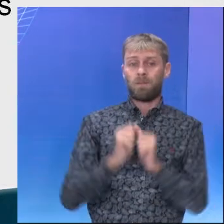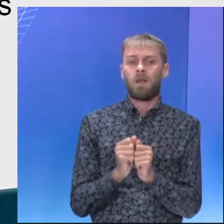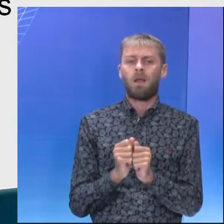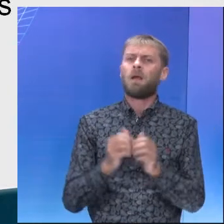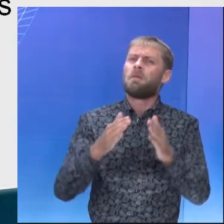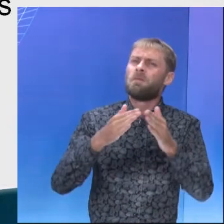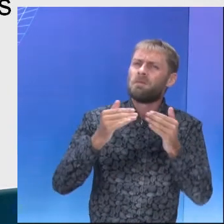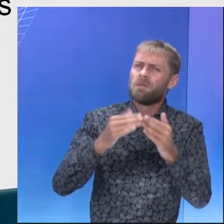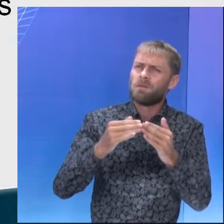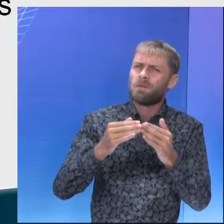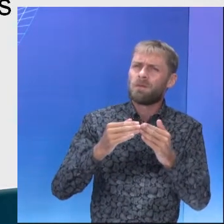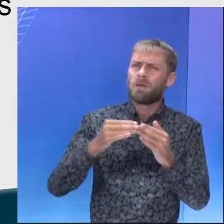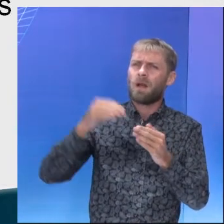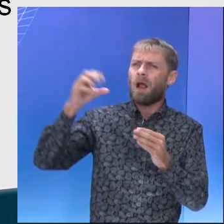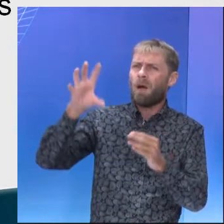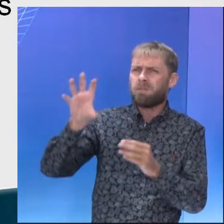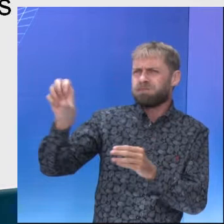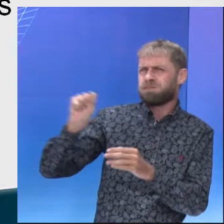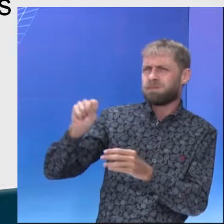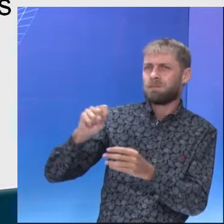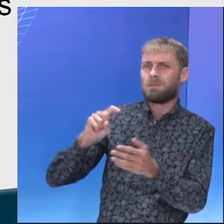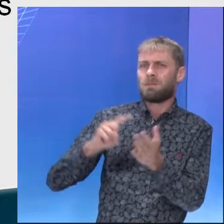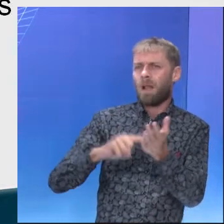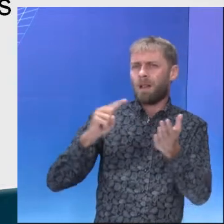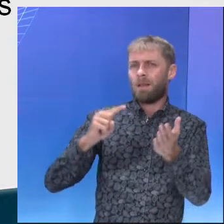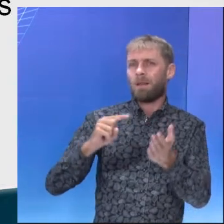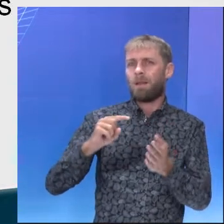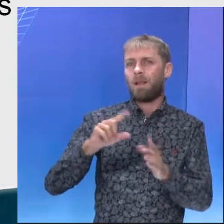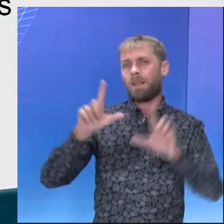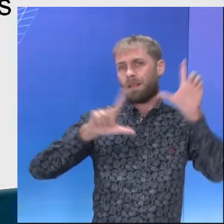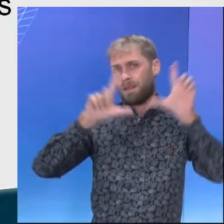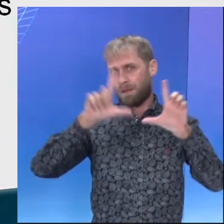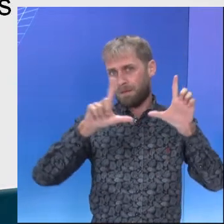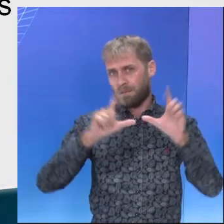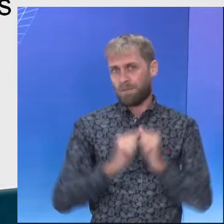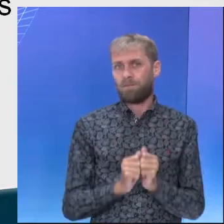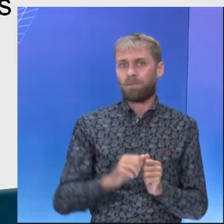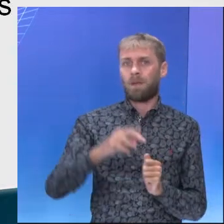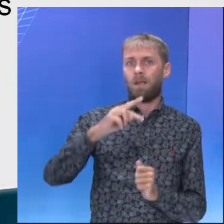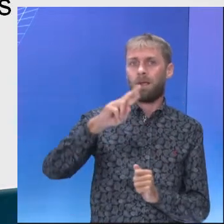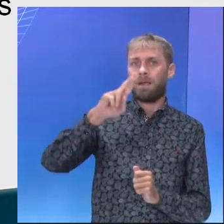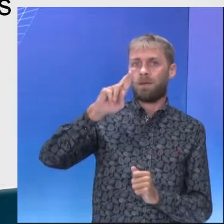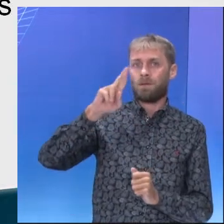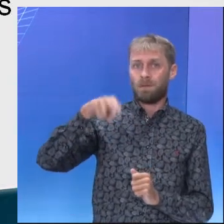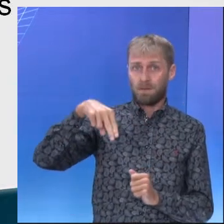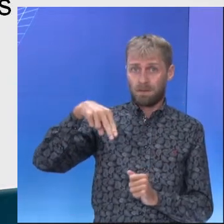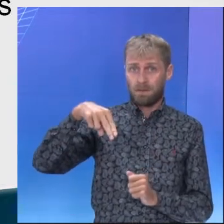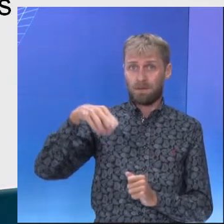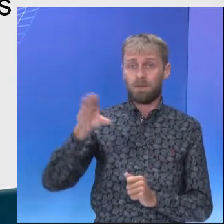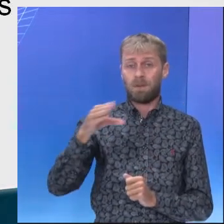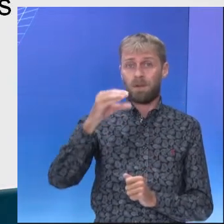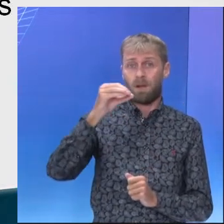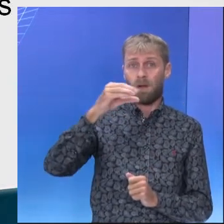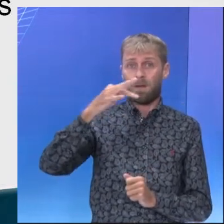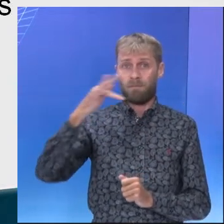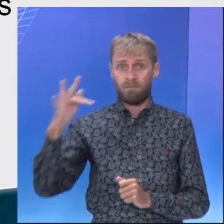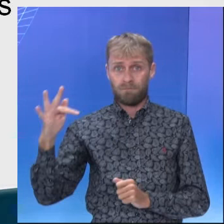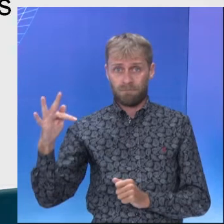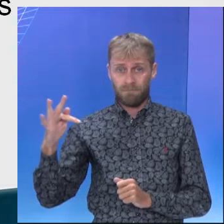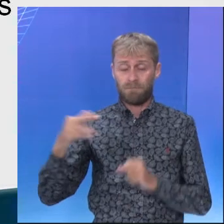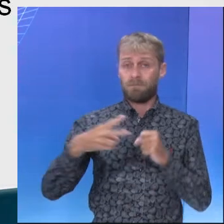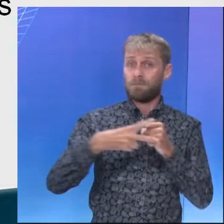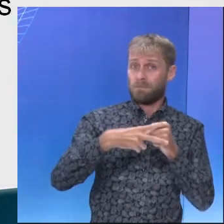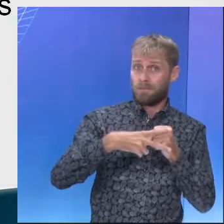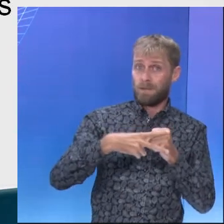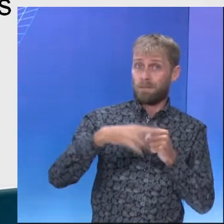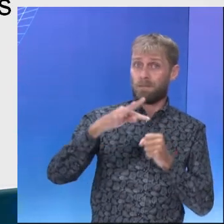turn off the TV. Quem é o phrasal verb dessa oração? É o turn off. Turn, que é o verbo, off, no